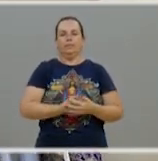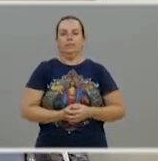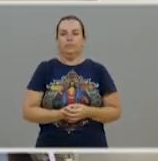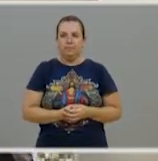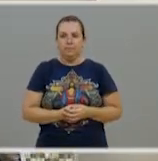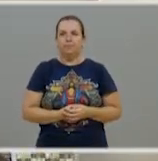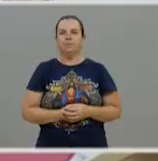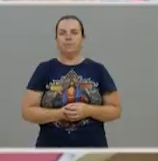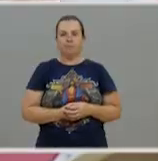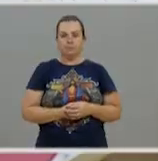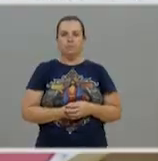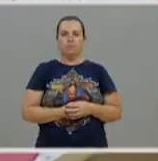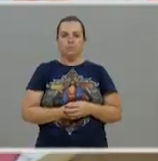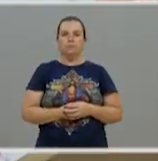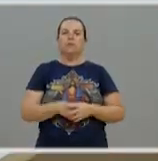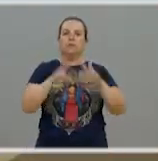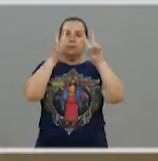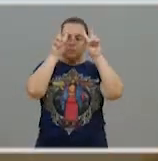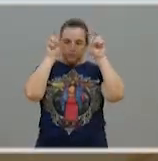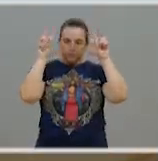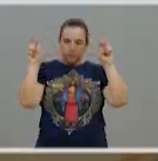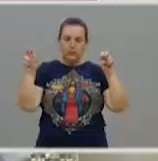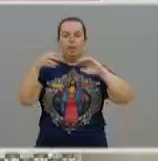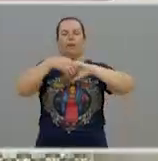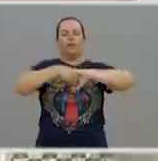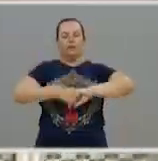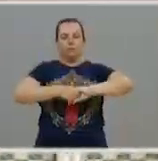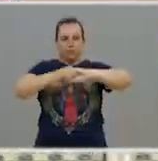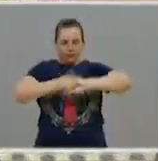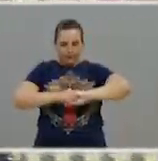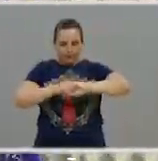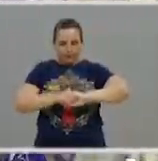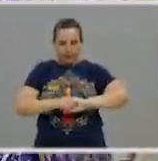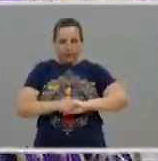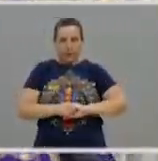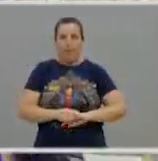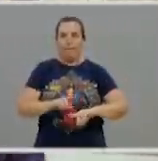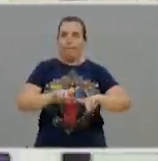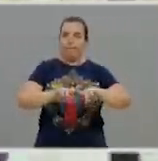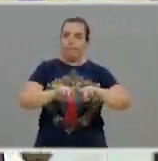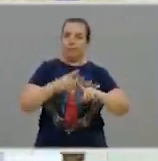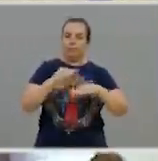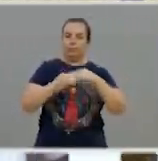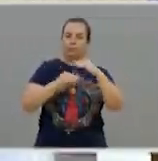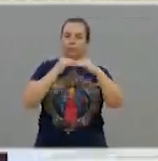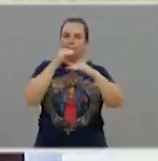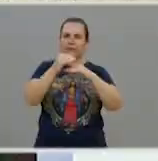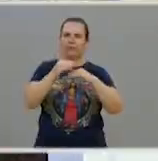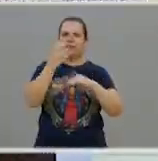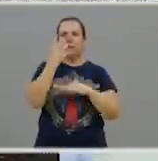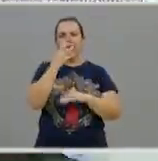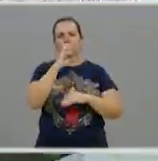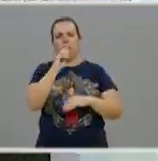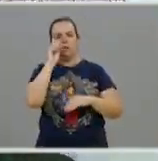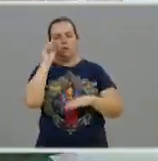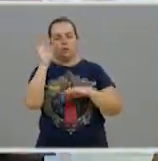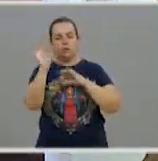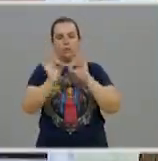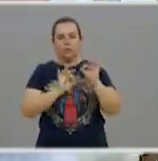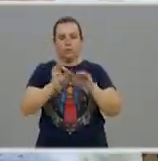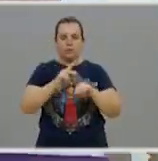esse é o grande tema da campanha da fraternidade, mas o processo de quaresma é social, mas é também